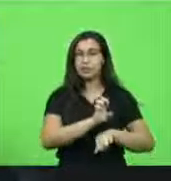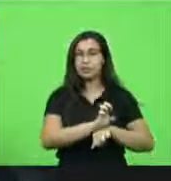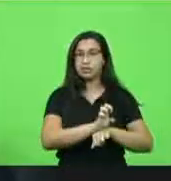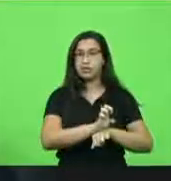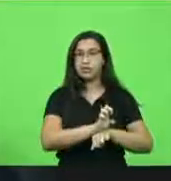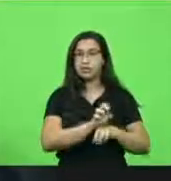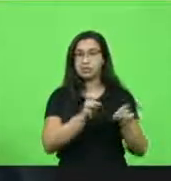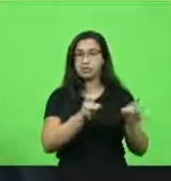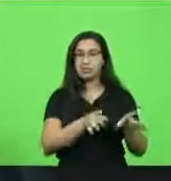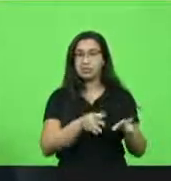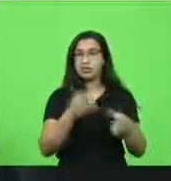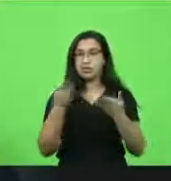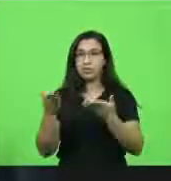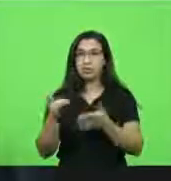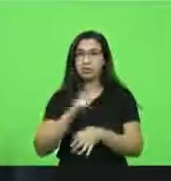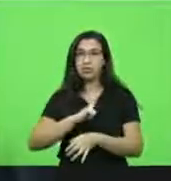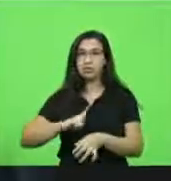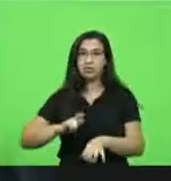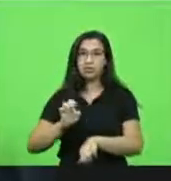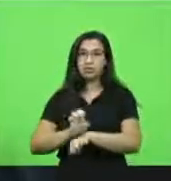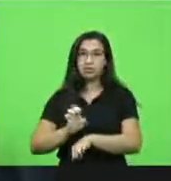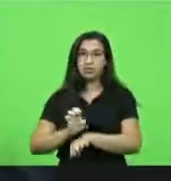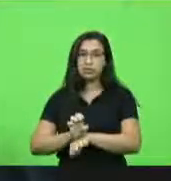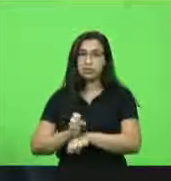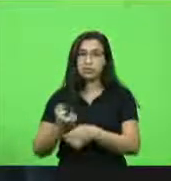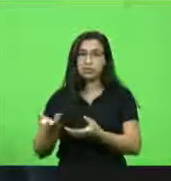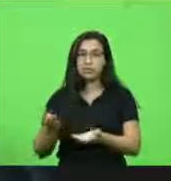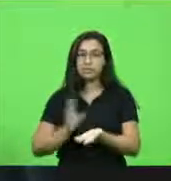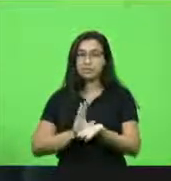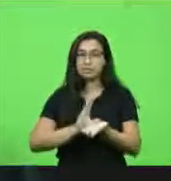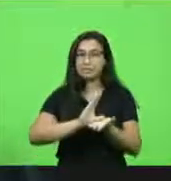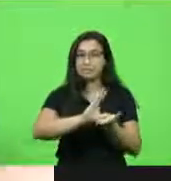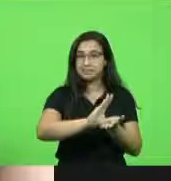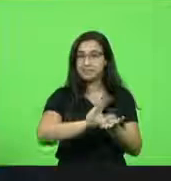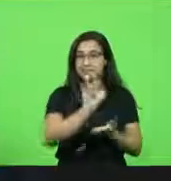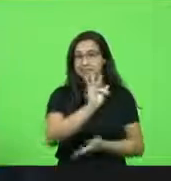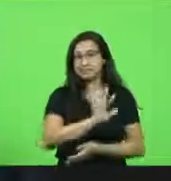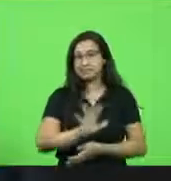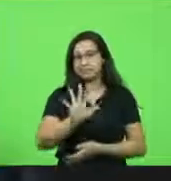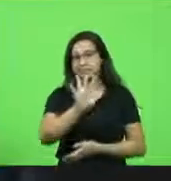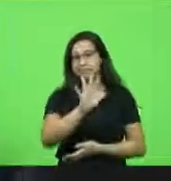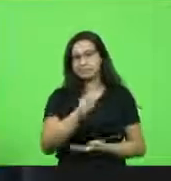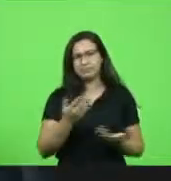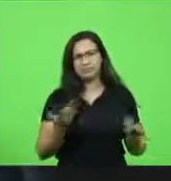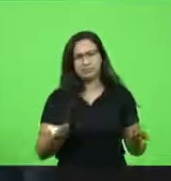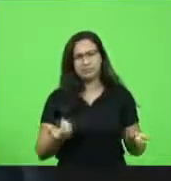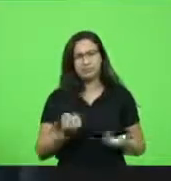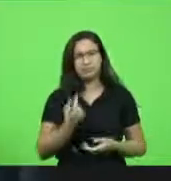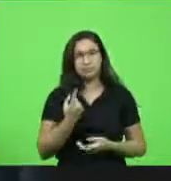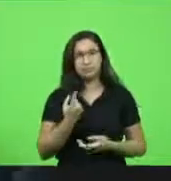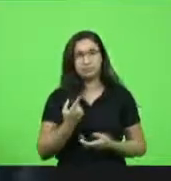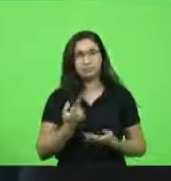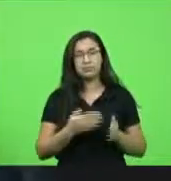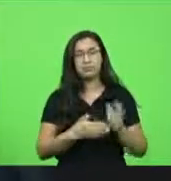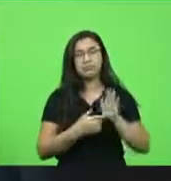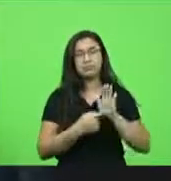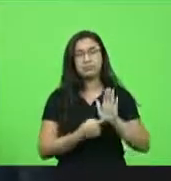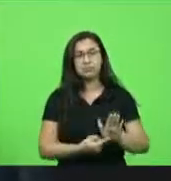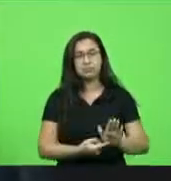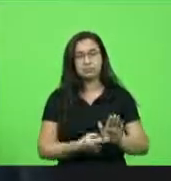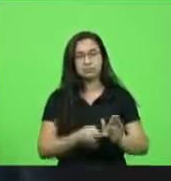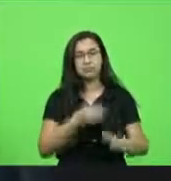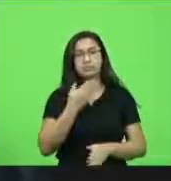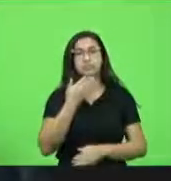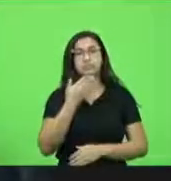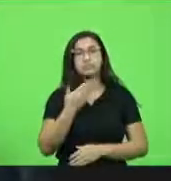colocar R$200 milhões em rodovias federais. Então, faço essa observação à Vossa Excelência, da apresentação do requerimento,